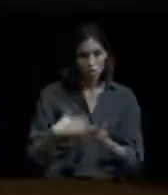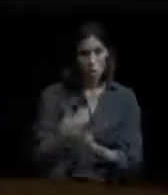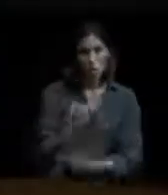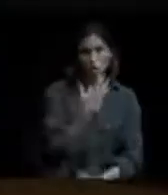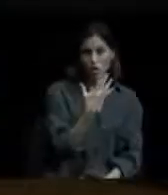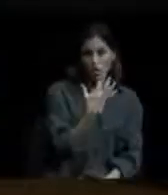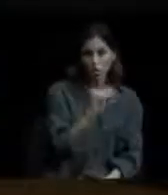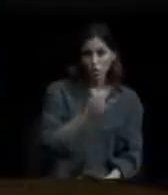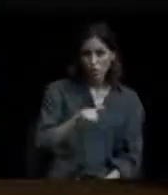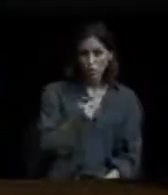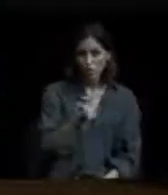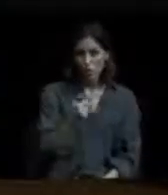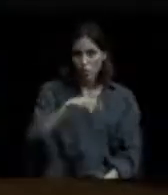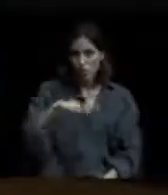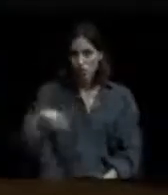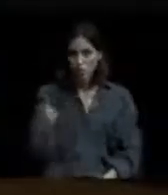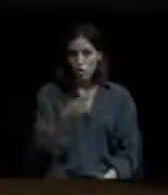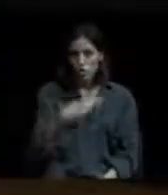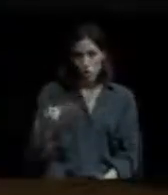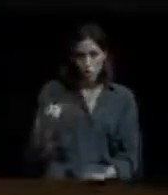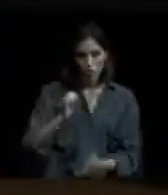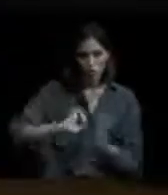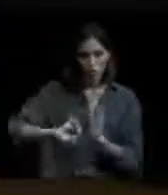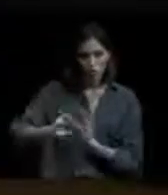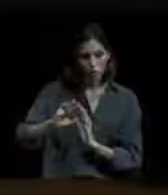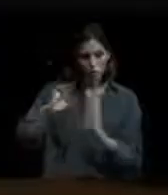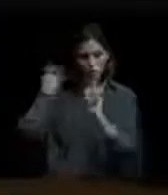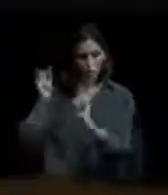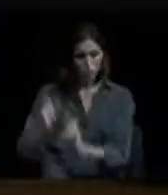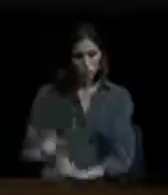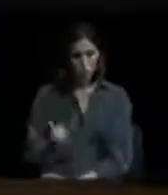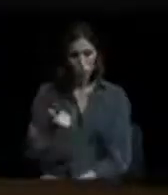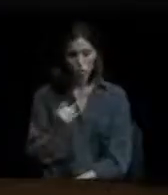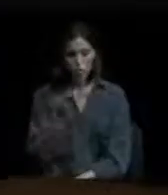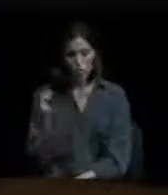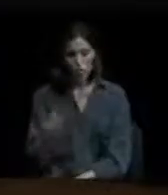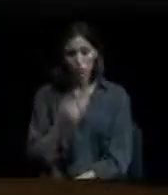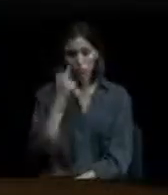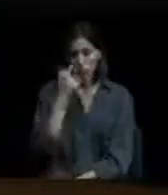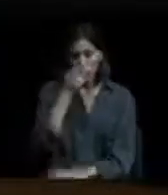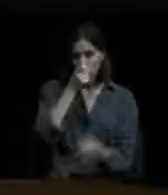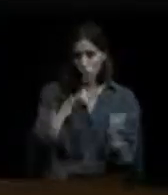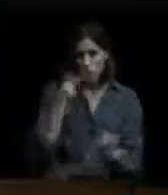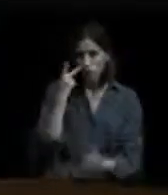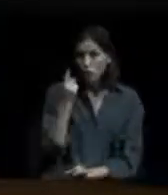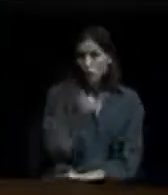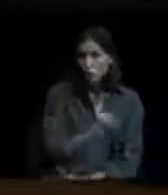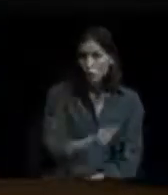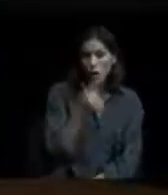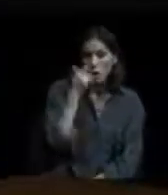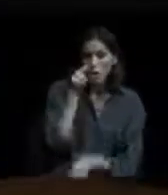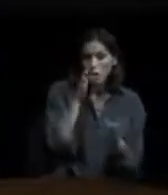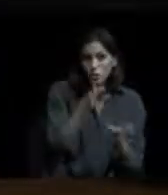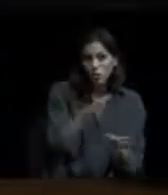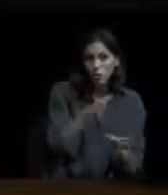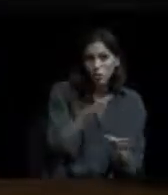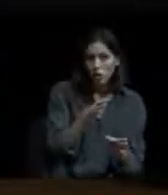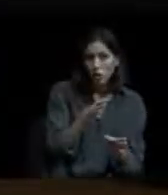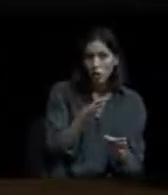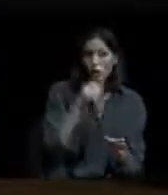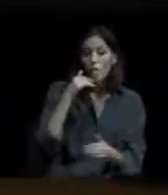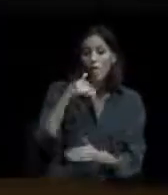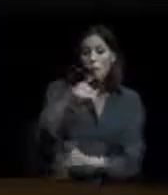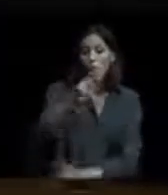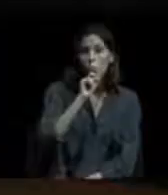de euros e que em breve será aumentada para o dobro, passando de 1% para 2%. Mas atenção, lisboetas, mantenham-se atentos a cenas de